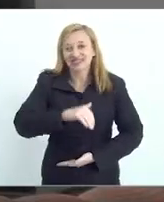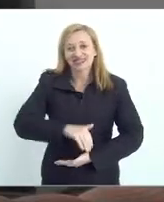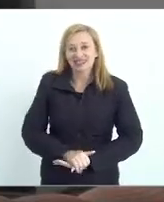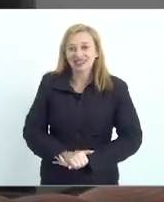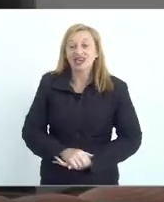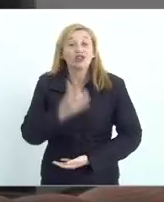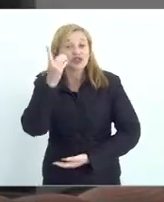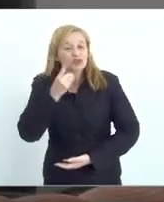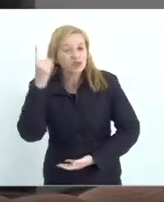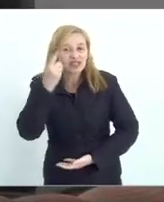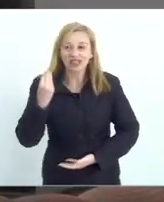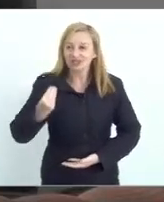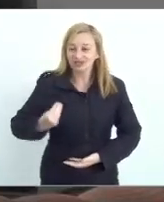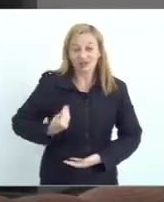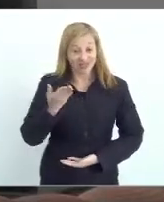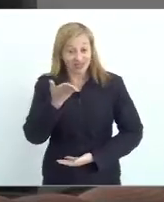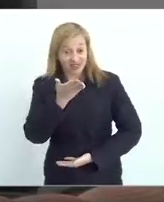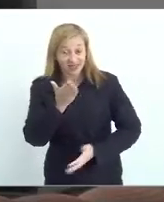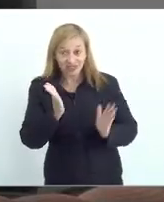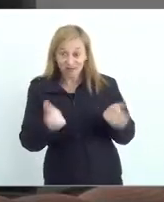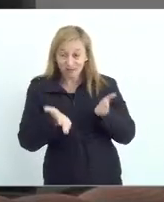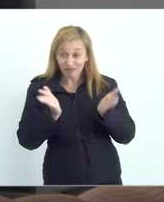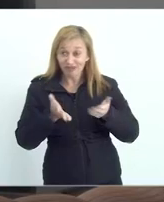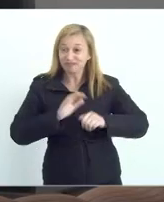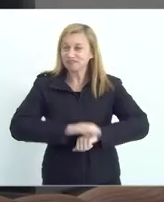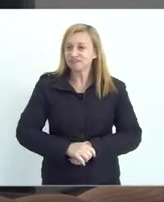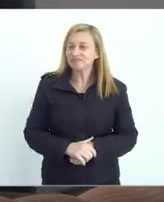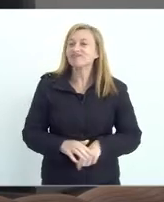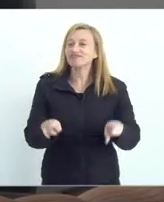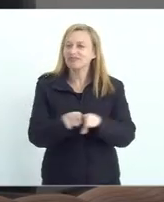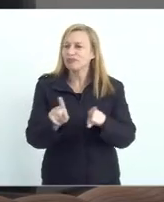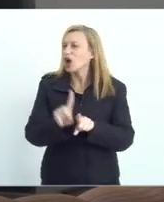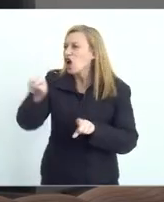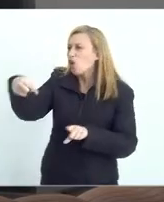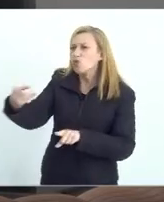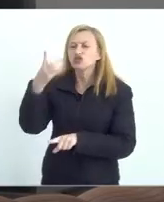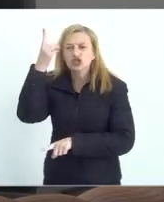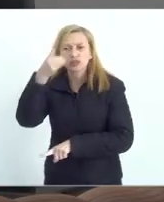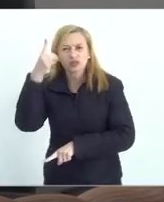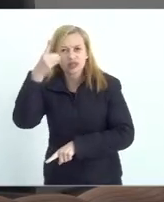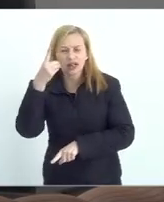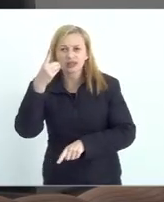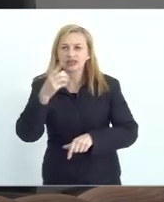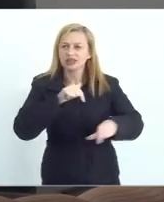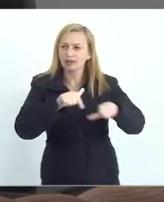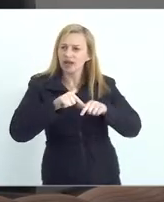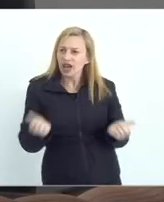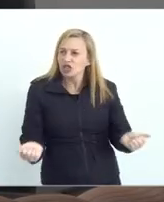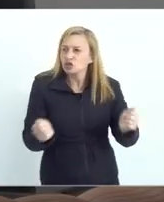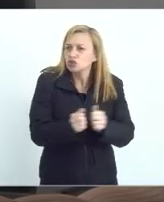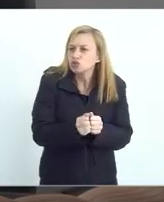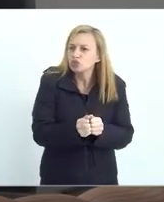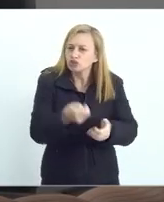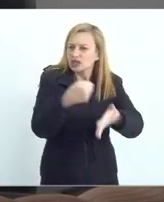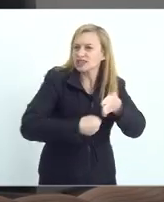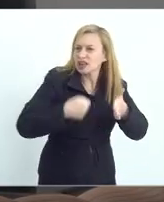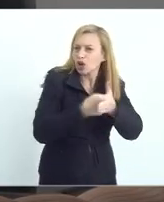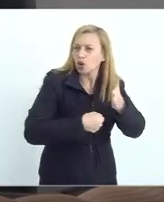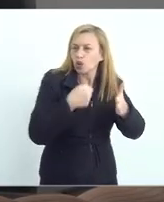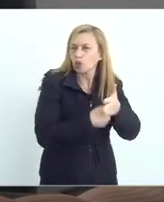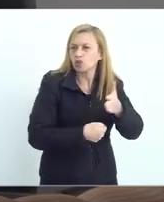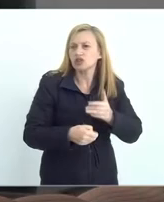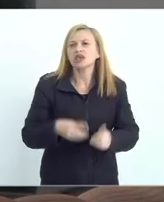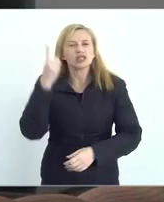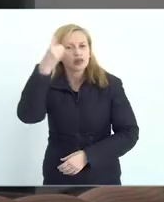os deputados presentes deputados presentes fazer menção também a outros deputados que tem atuado nesse nesse Front de batalha